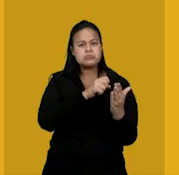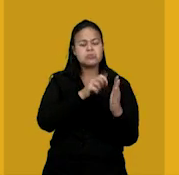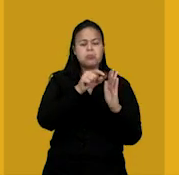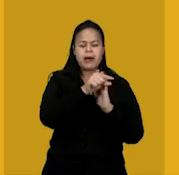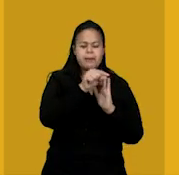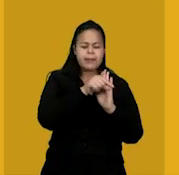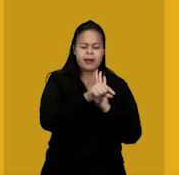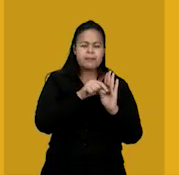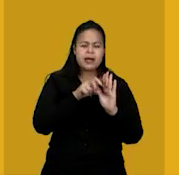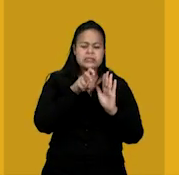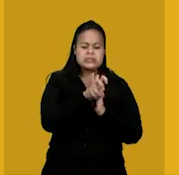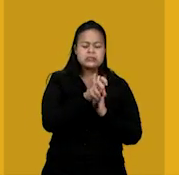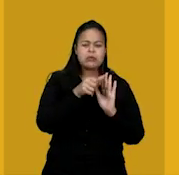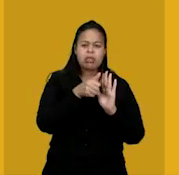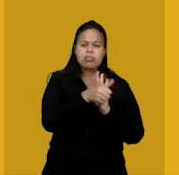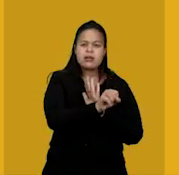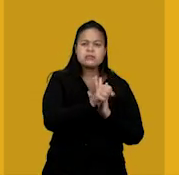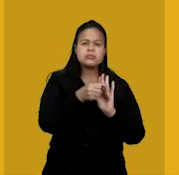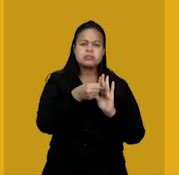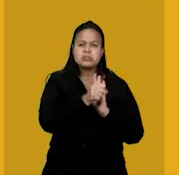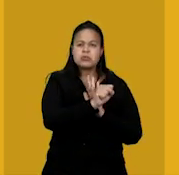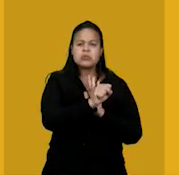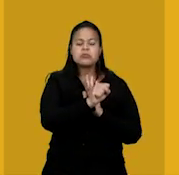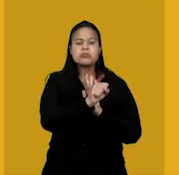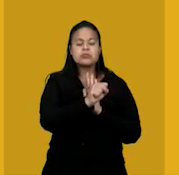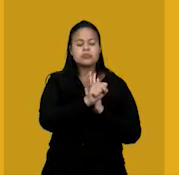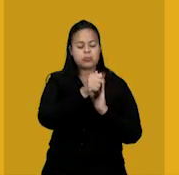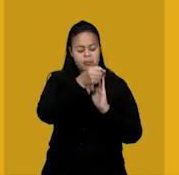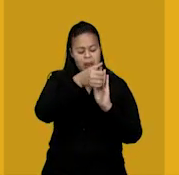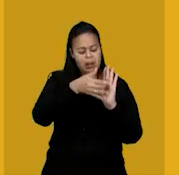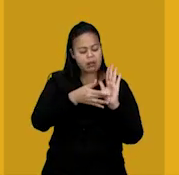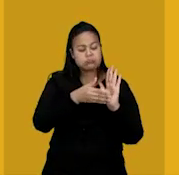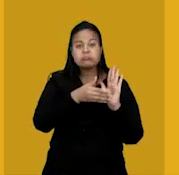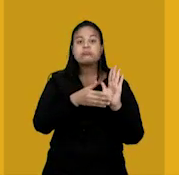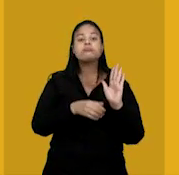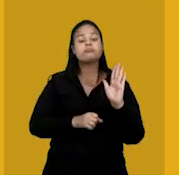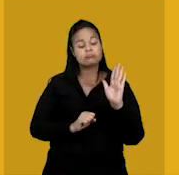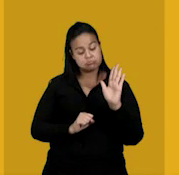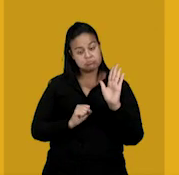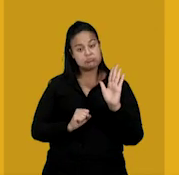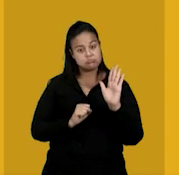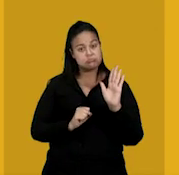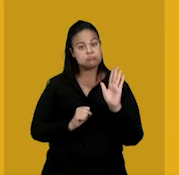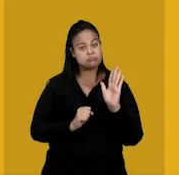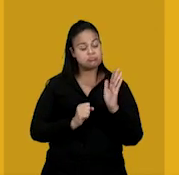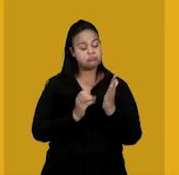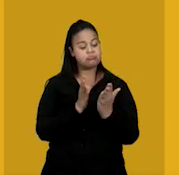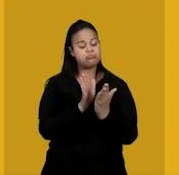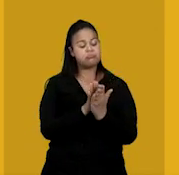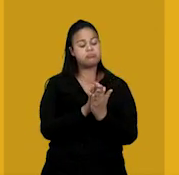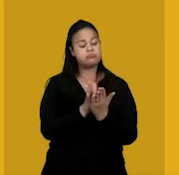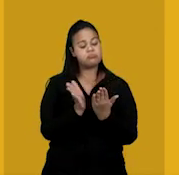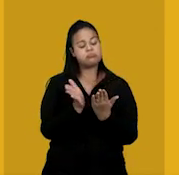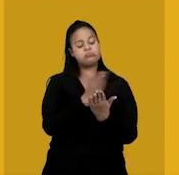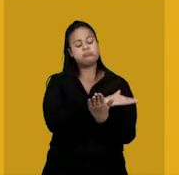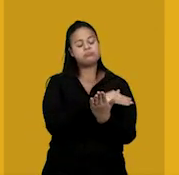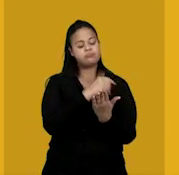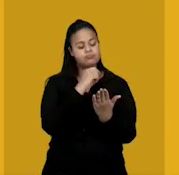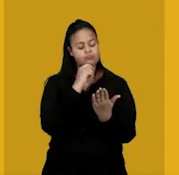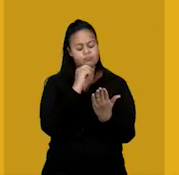8 linhas, 10 linhas, ou de uma orelha inteira, né? Às vezes na própria orelha